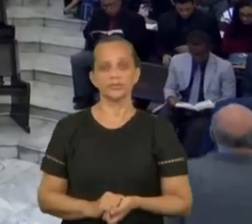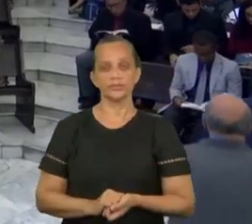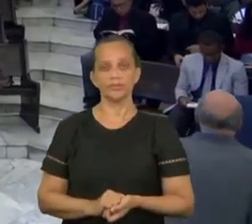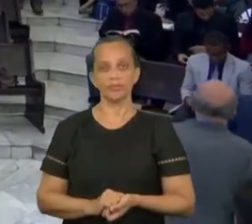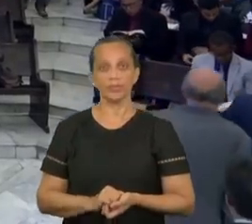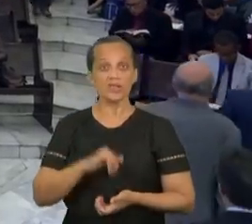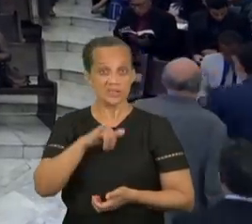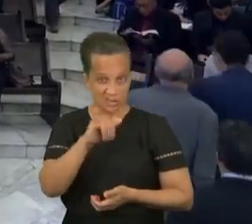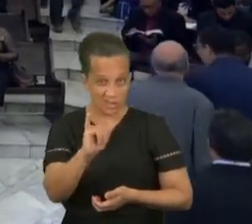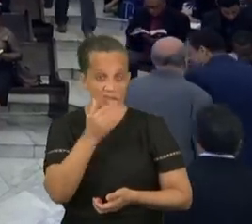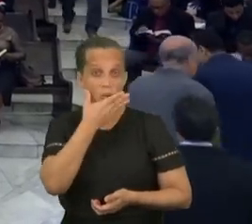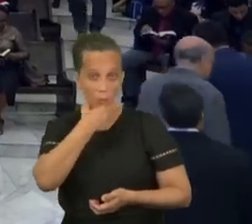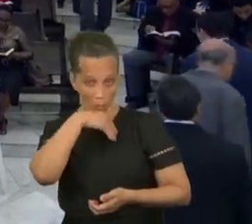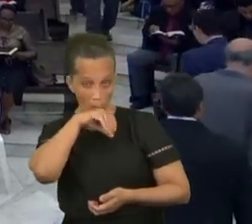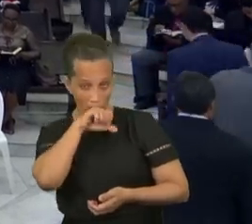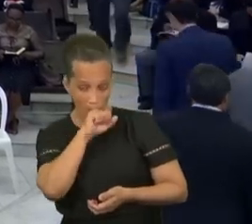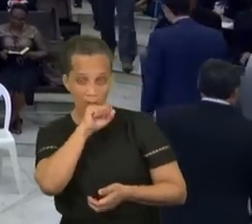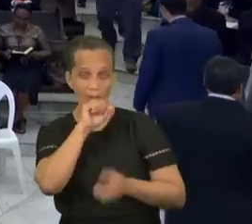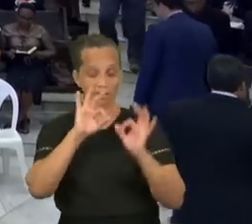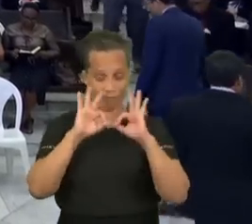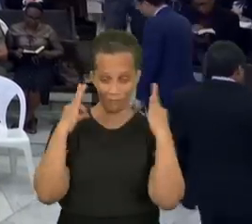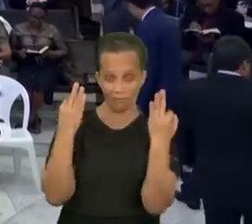se o pai de família